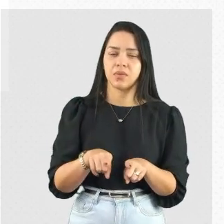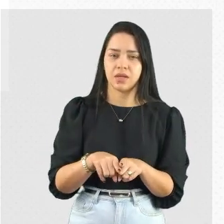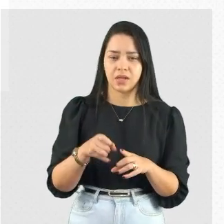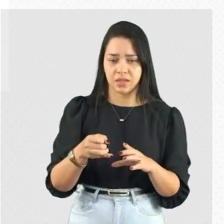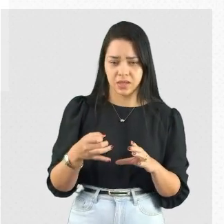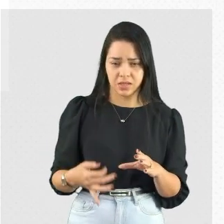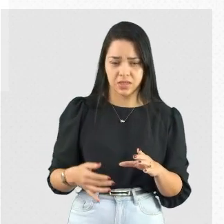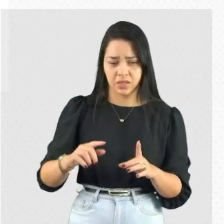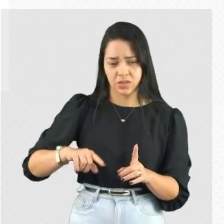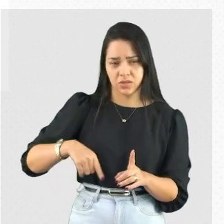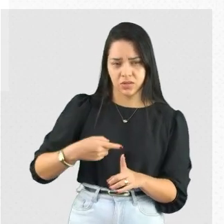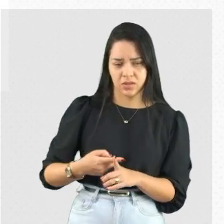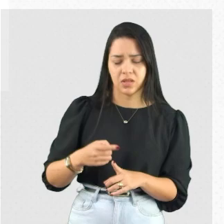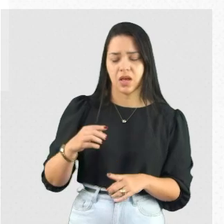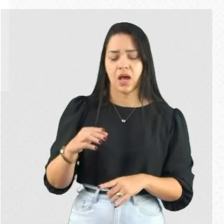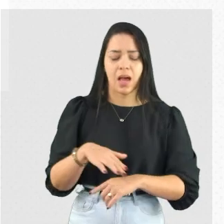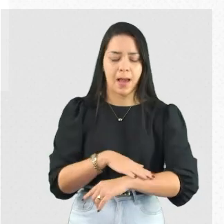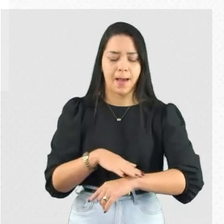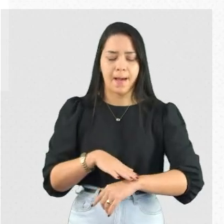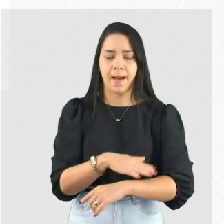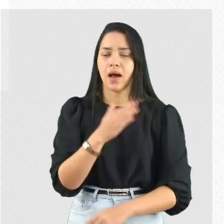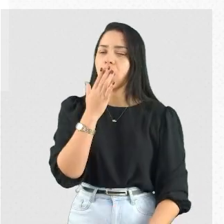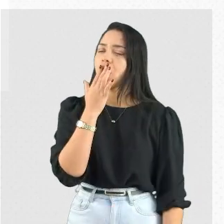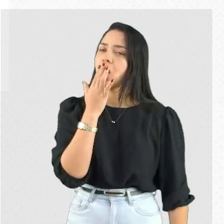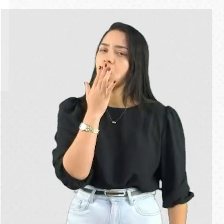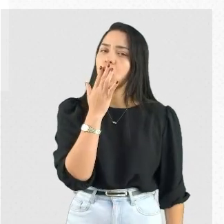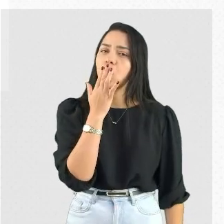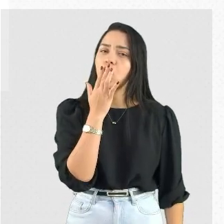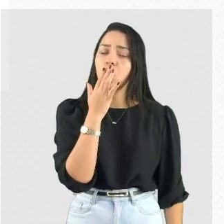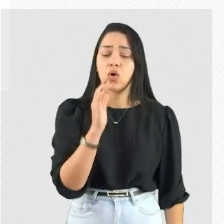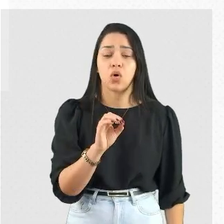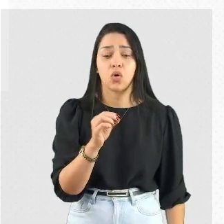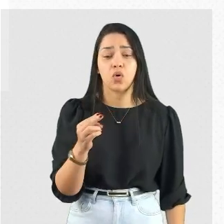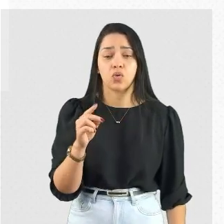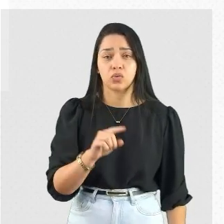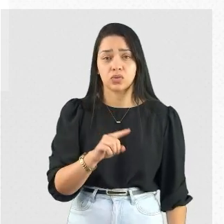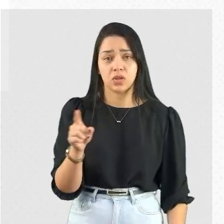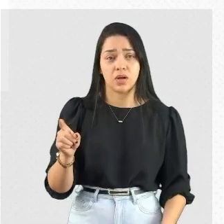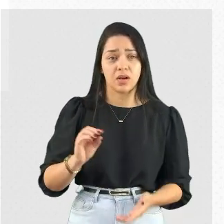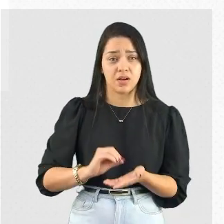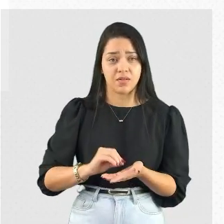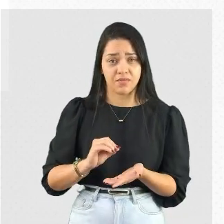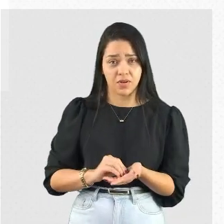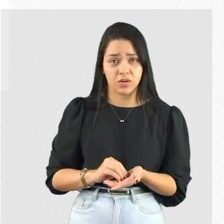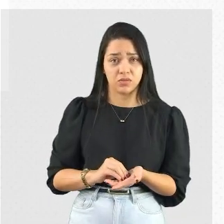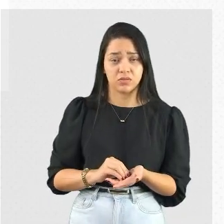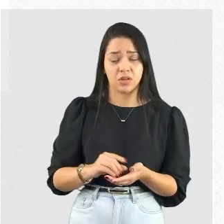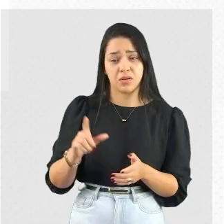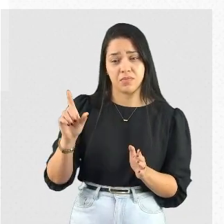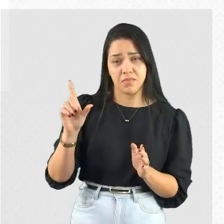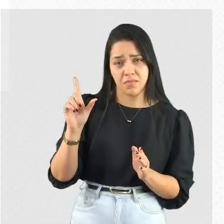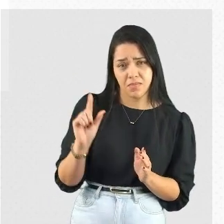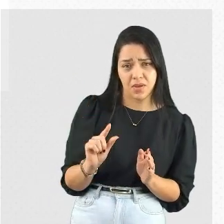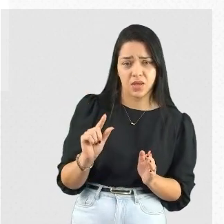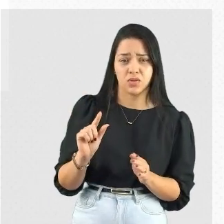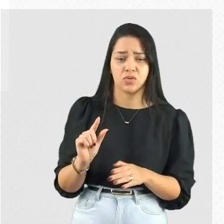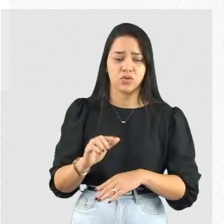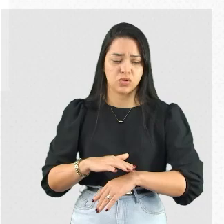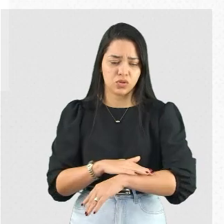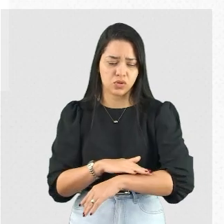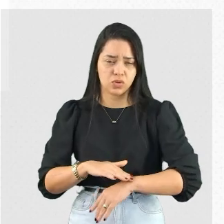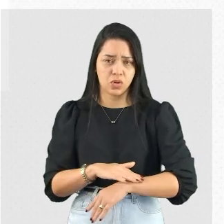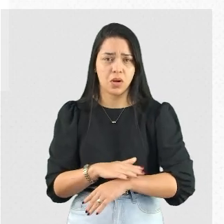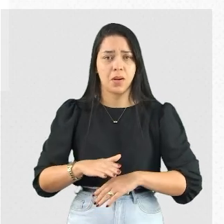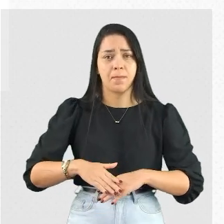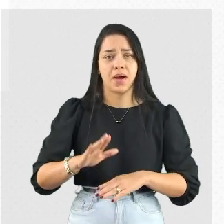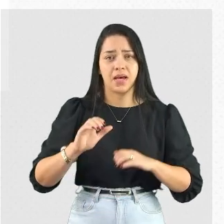vão ali adicionando, no caso, a melanina, né? Que é o que dá cor à nossa pele ou não. A ausência de quanto menos melanina a pessoa tiver,